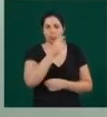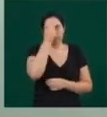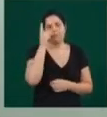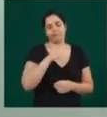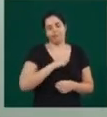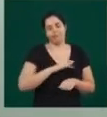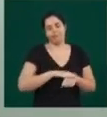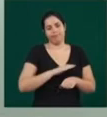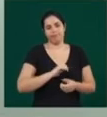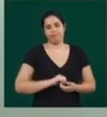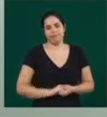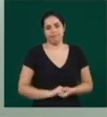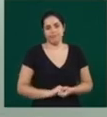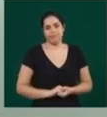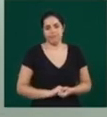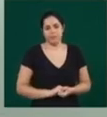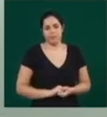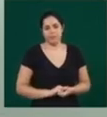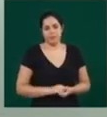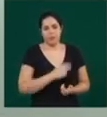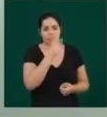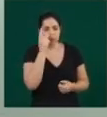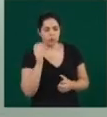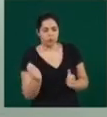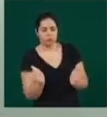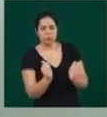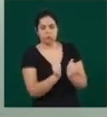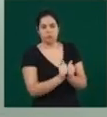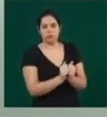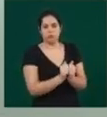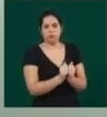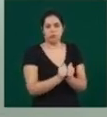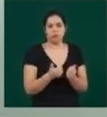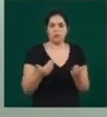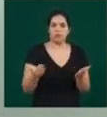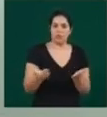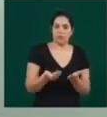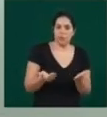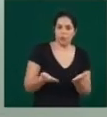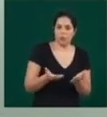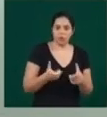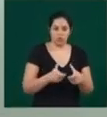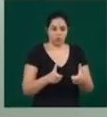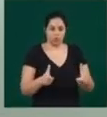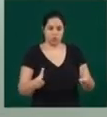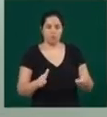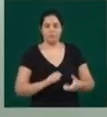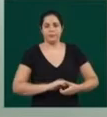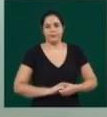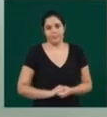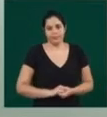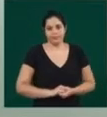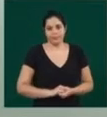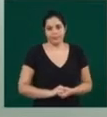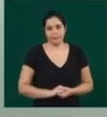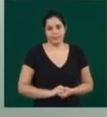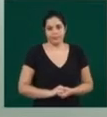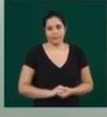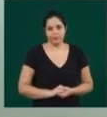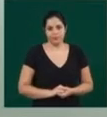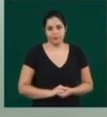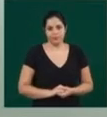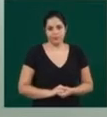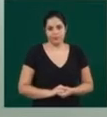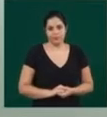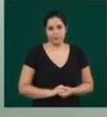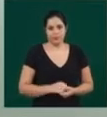de artrite reumatoide. Então, essas pacientes se uniram e hoje é uma associação grande, reconhecida. Então,